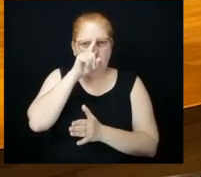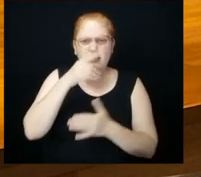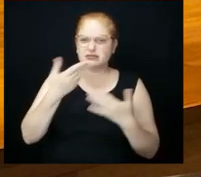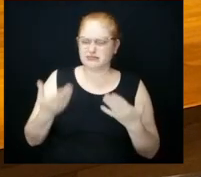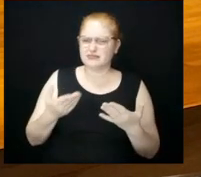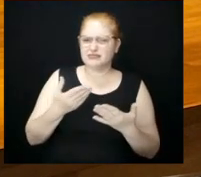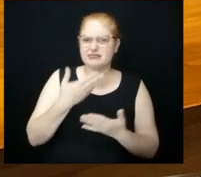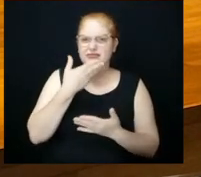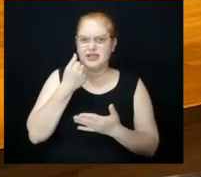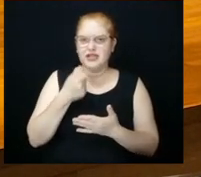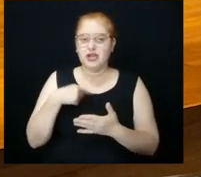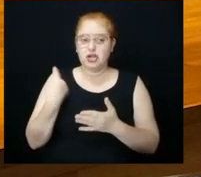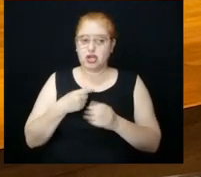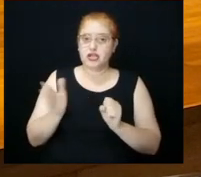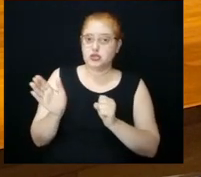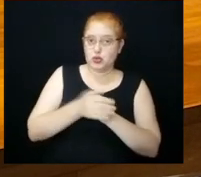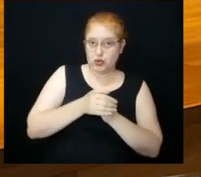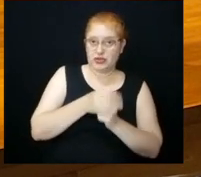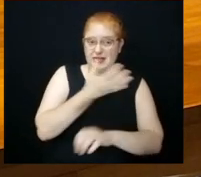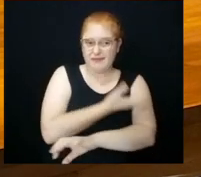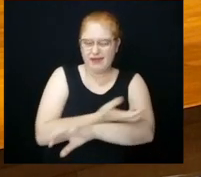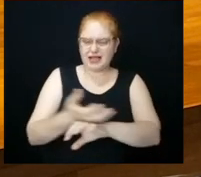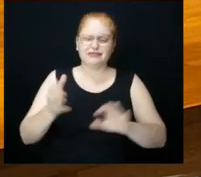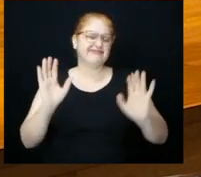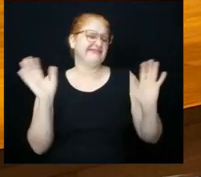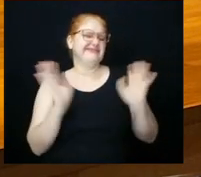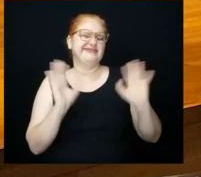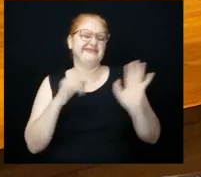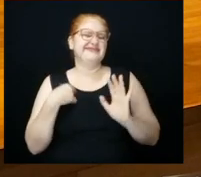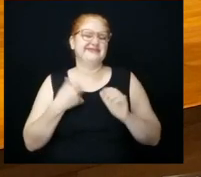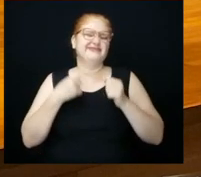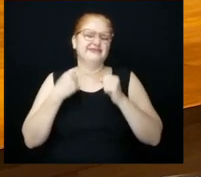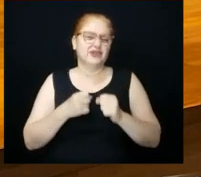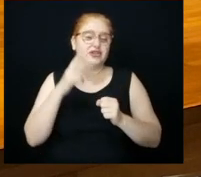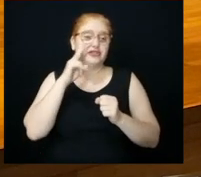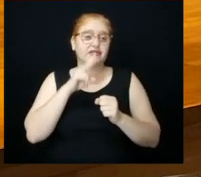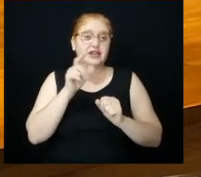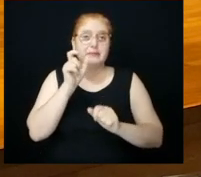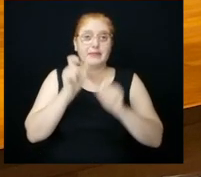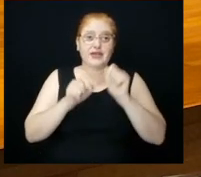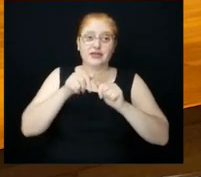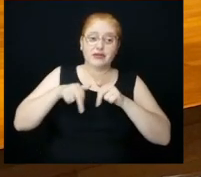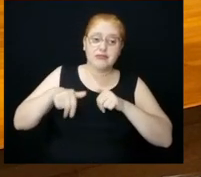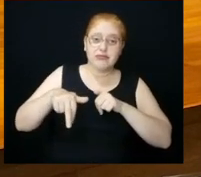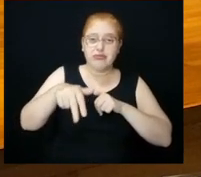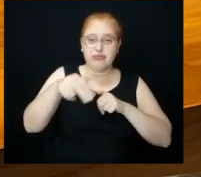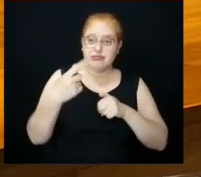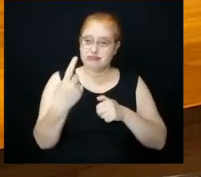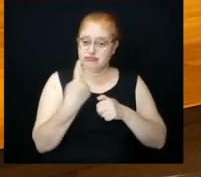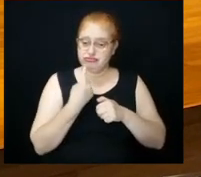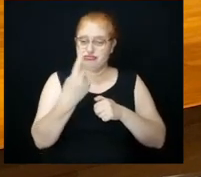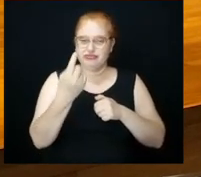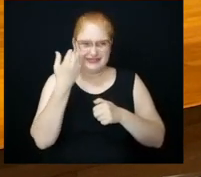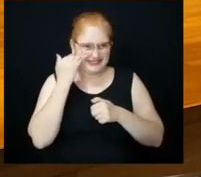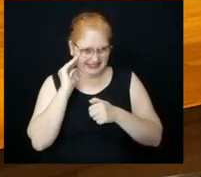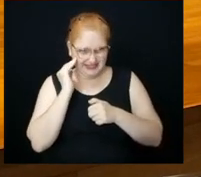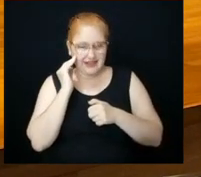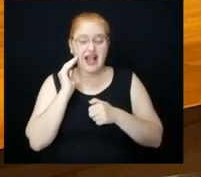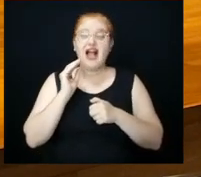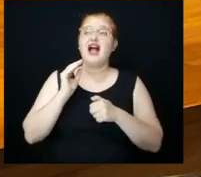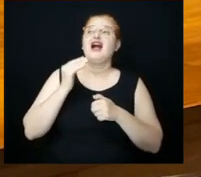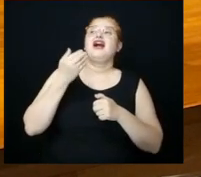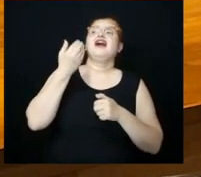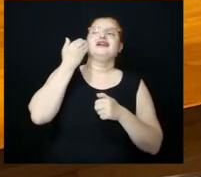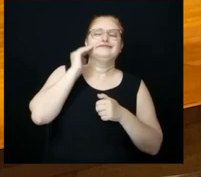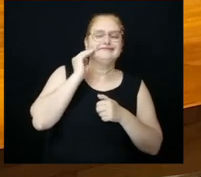Não é melhor esconder no mato? Nada. Aqui podemos ver os passantes. Está a me compreender? Você sempre sabe,